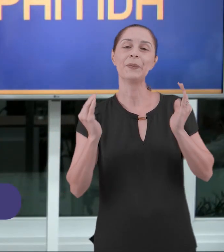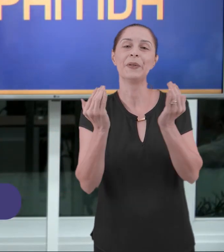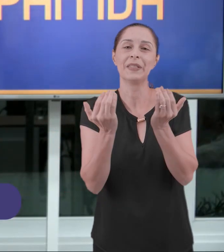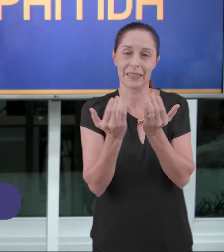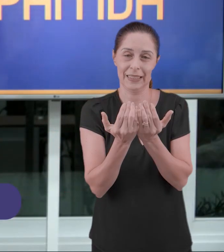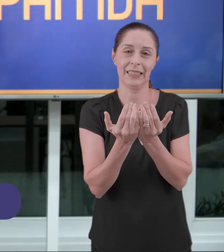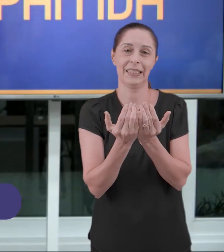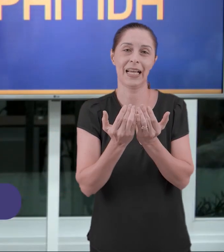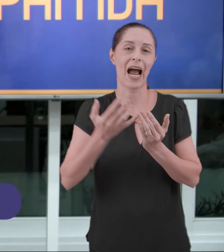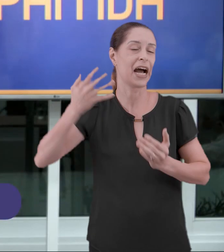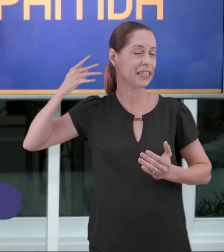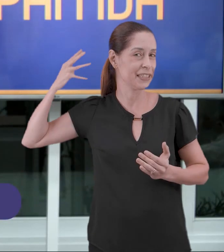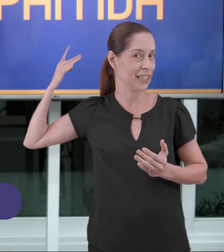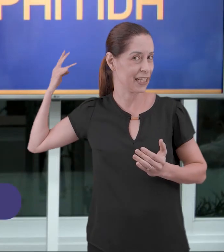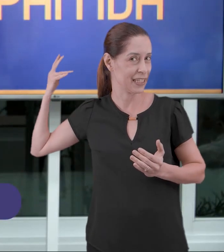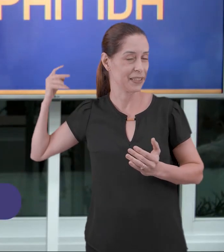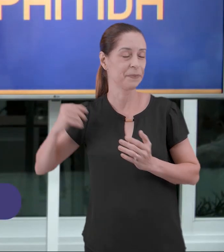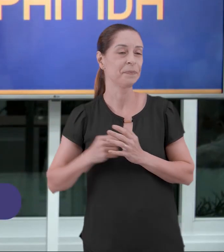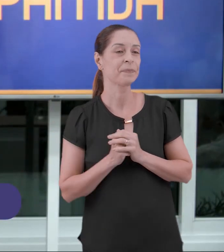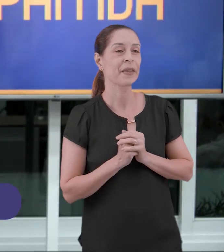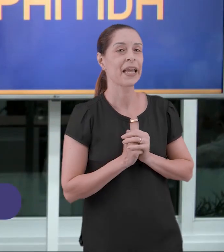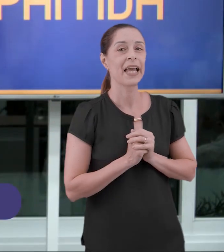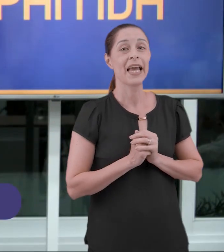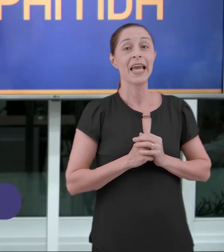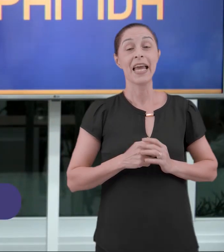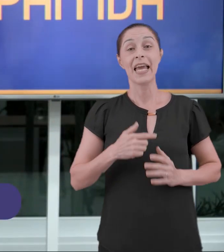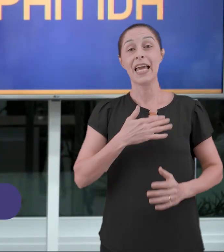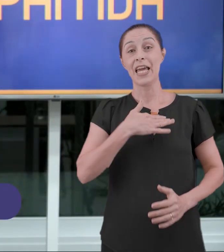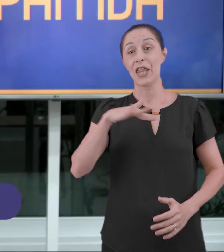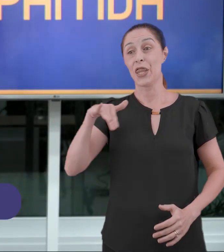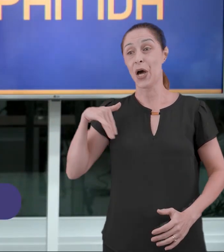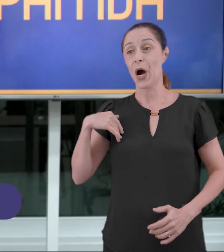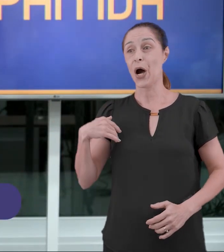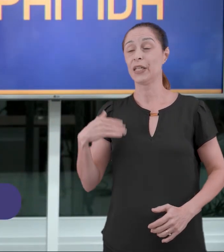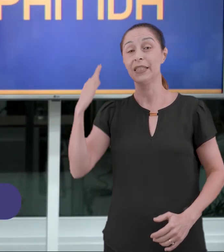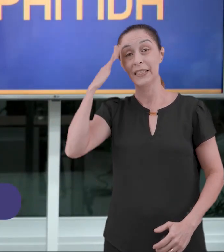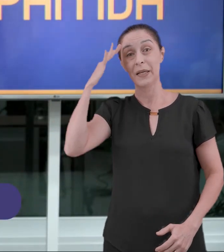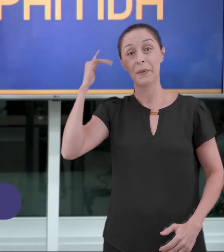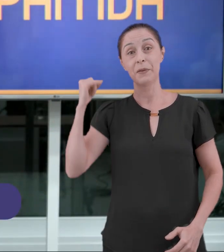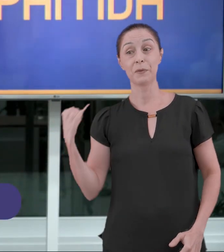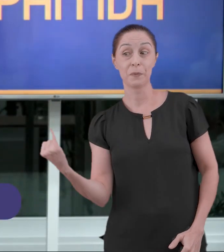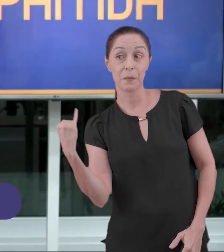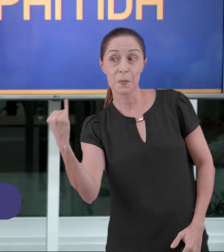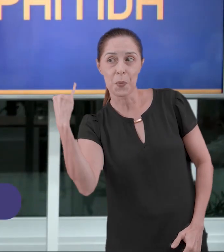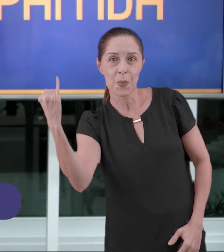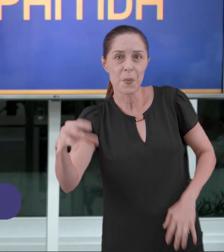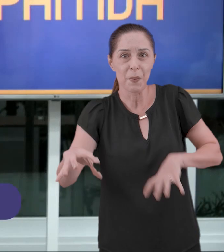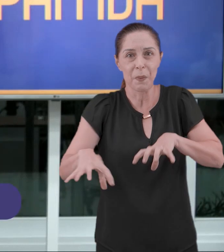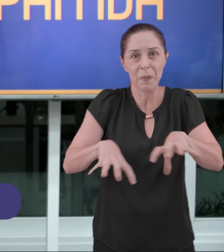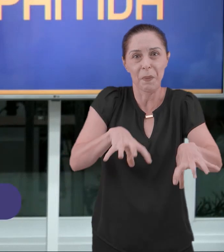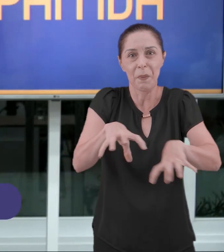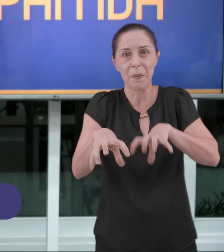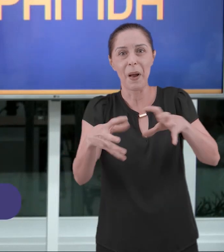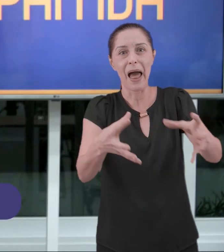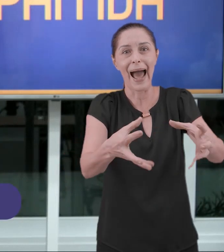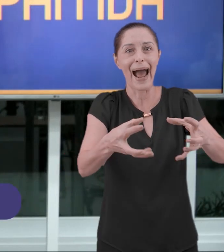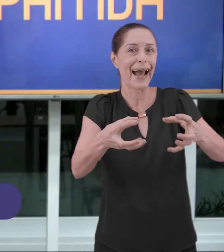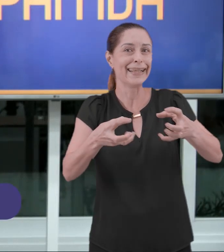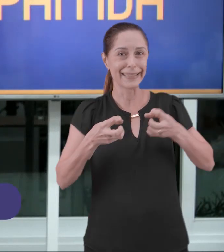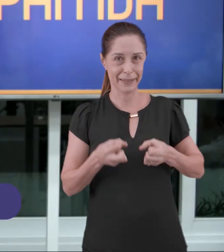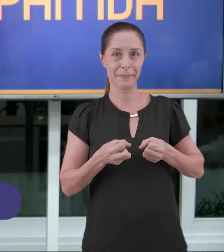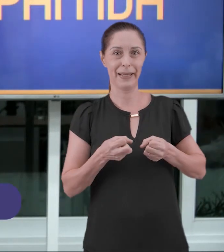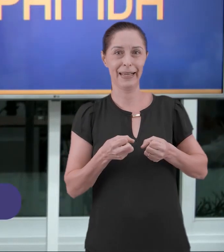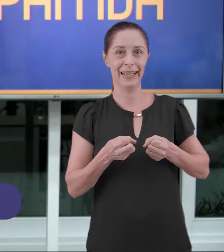se preparar para receber essas famílias, né? São tantos detalhes que eu gostaria que Eliana